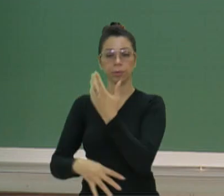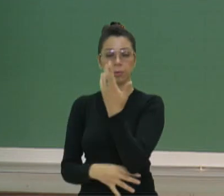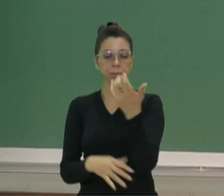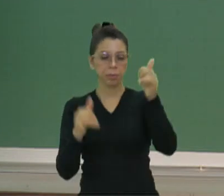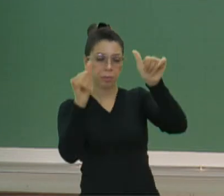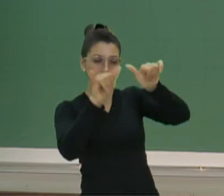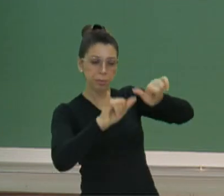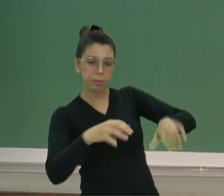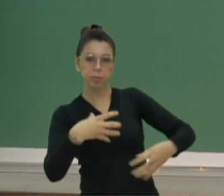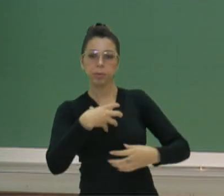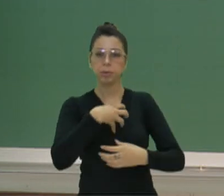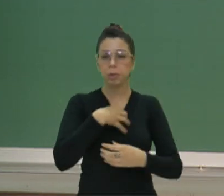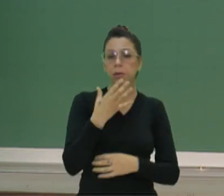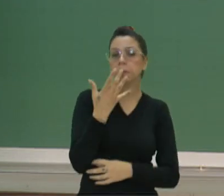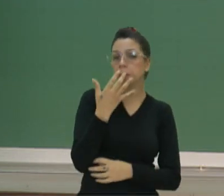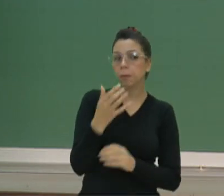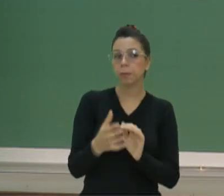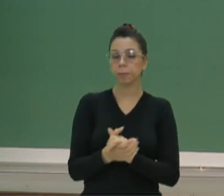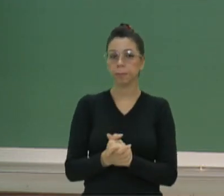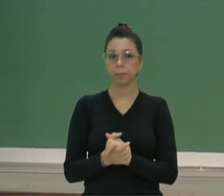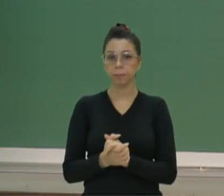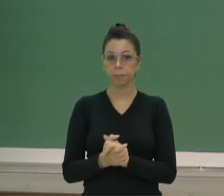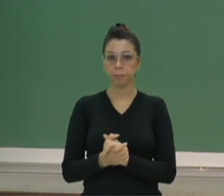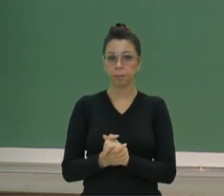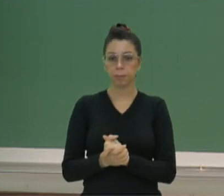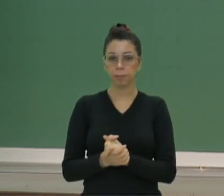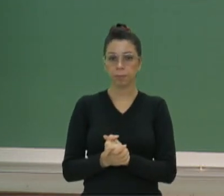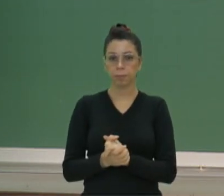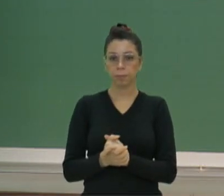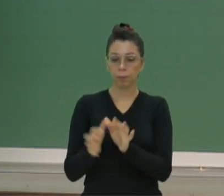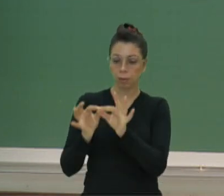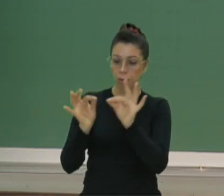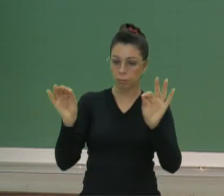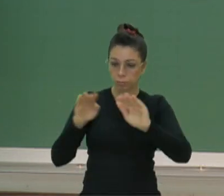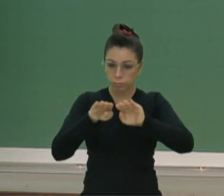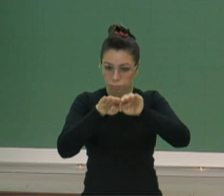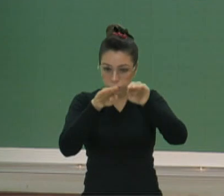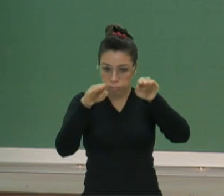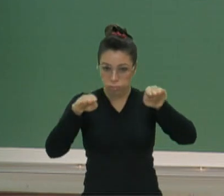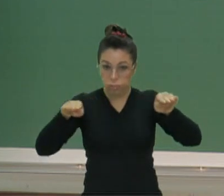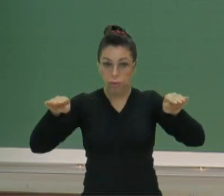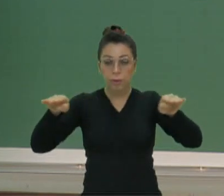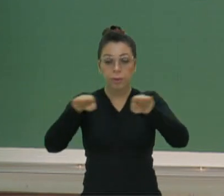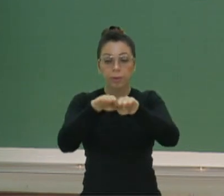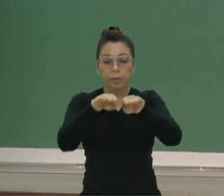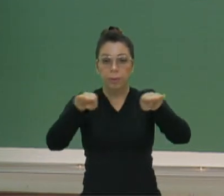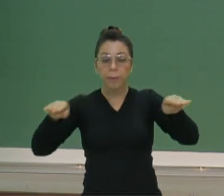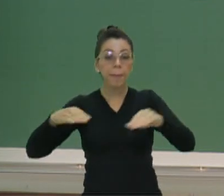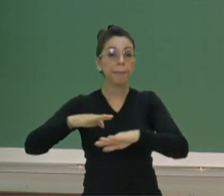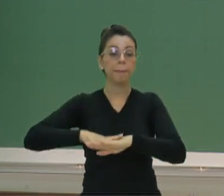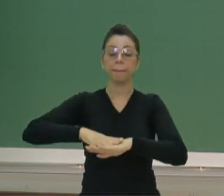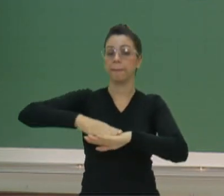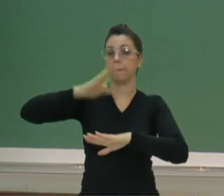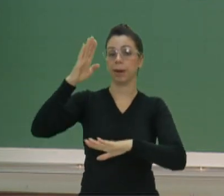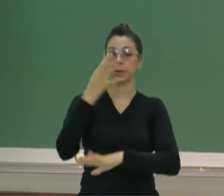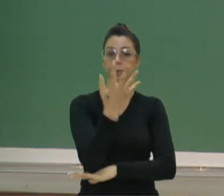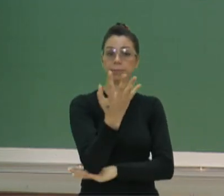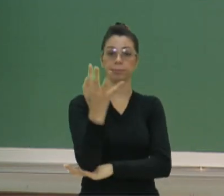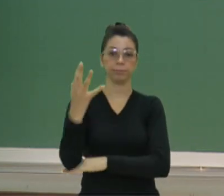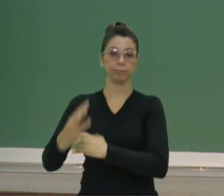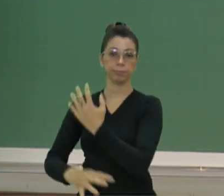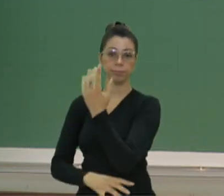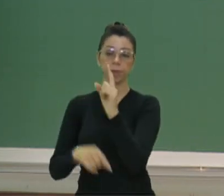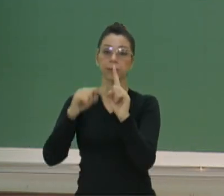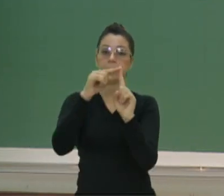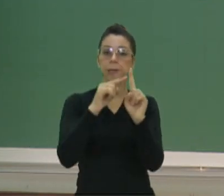formato e coloração. Quando chegamos nas partes mais baixas, nós vamos ter uma concentração maior de